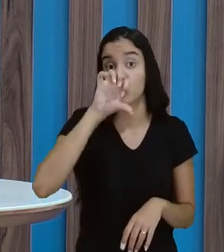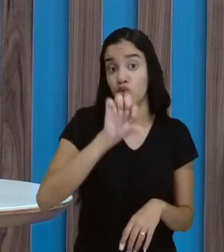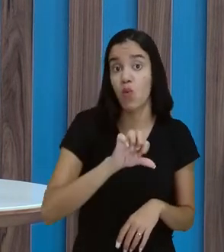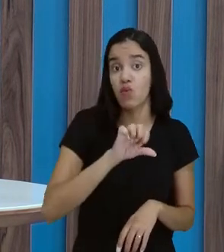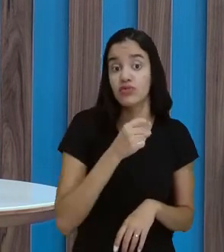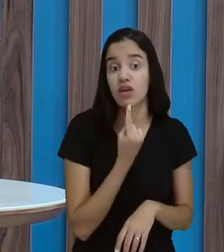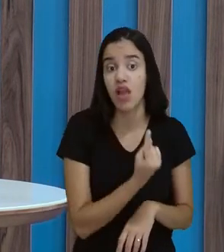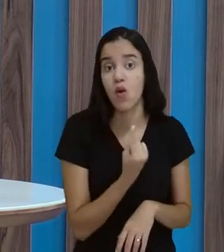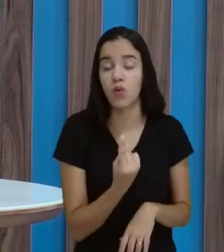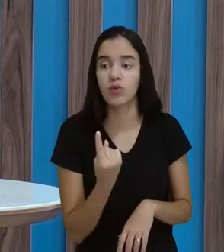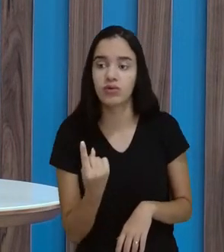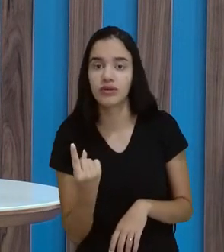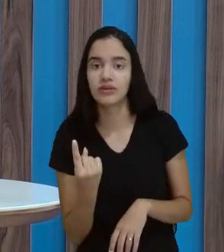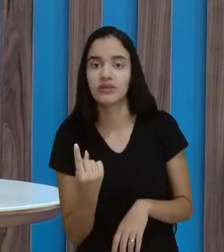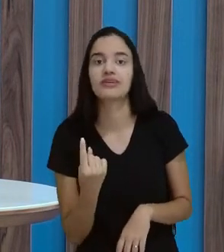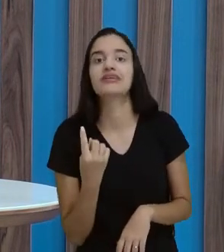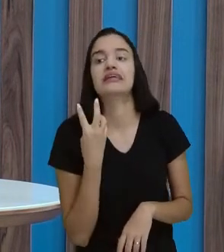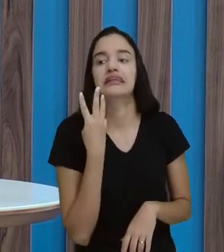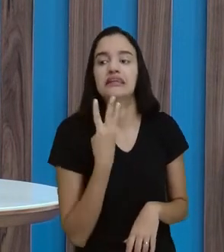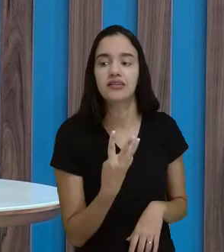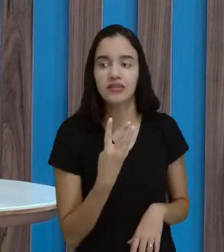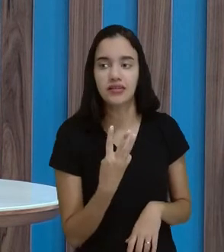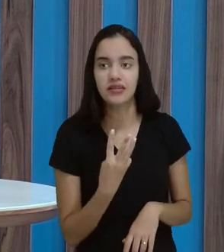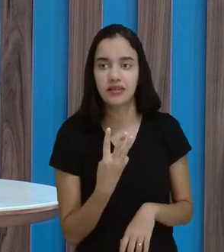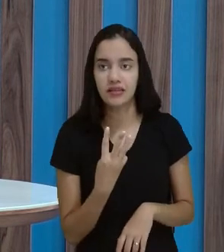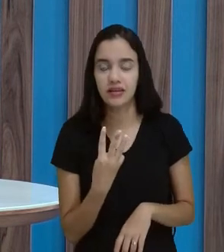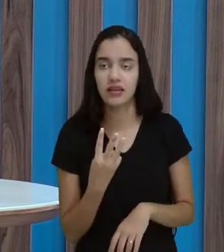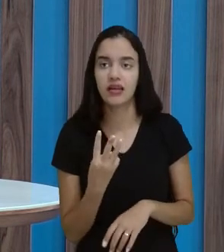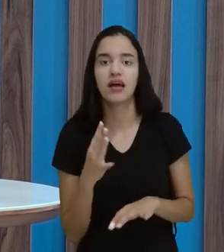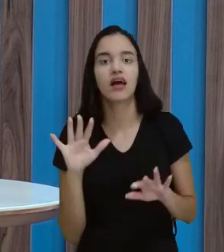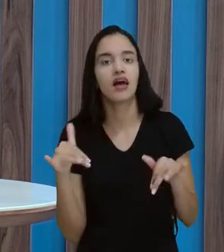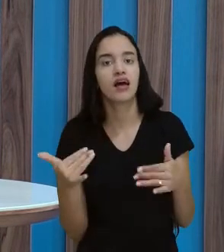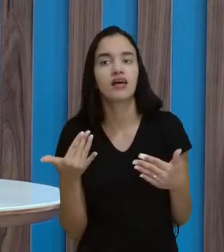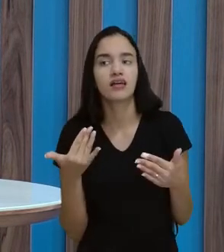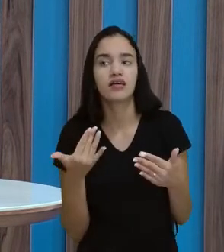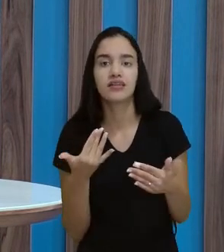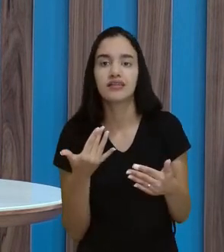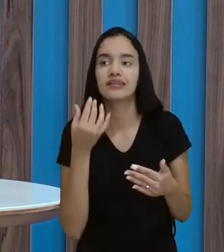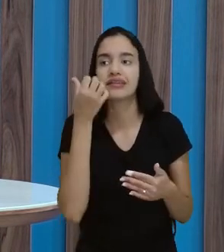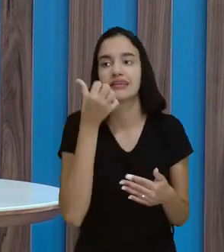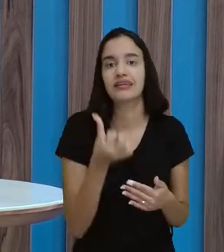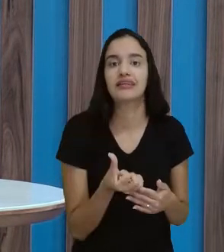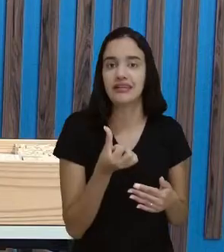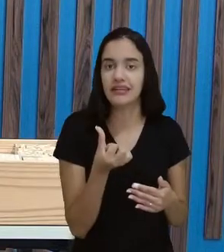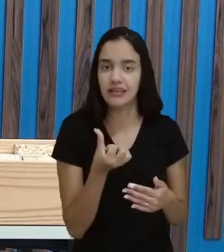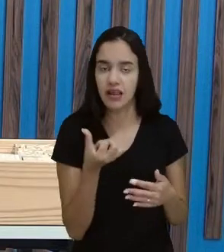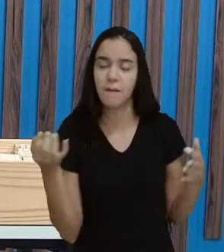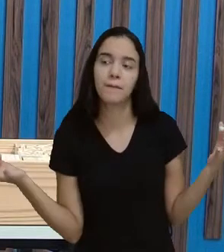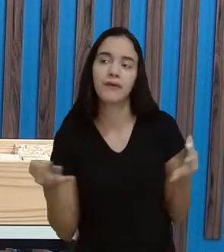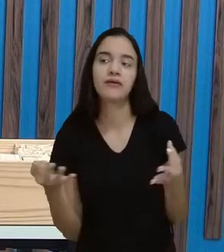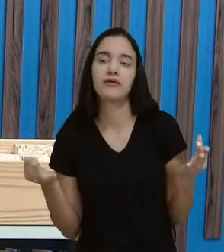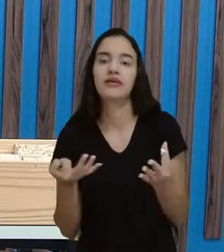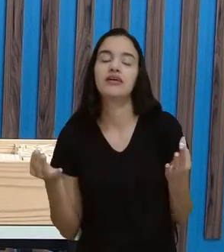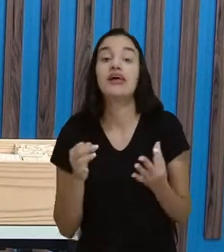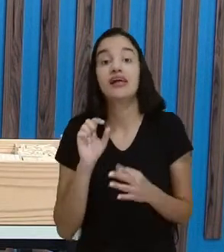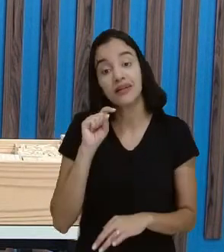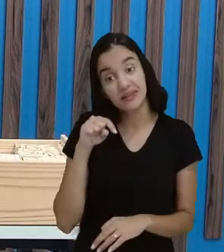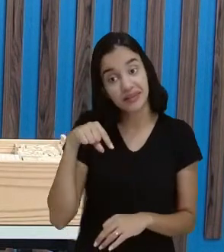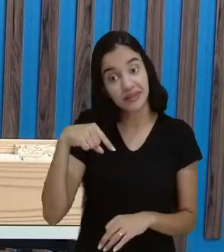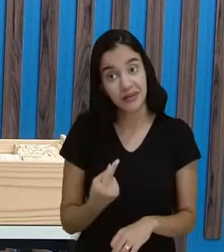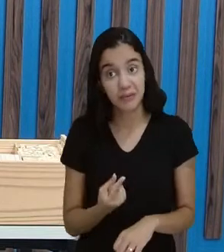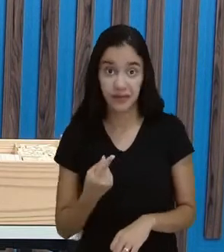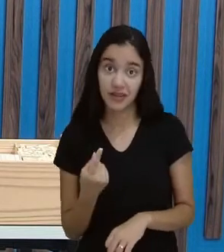unidade, tirar 3, aí você vai ficar com 6. Perfeito. E depois